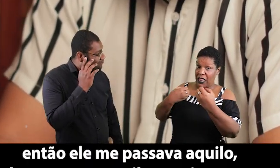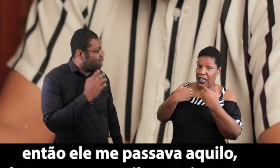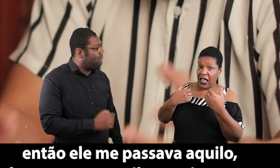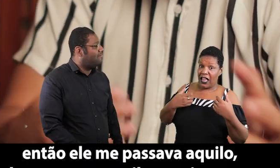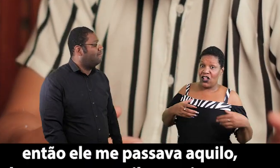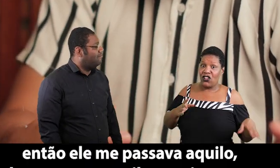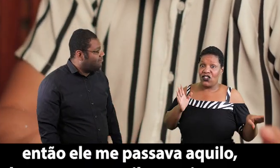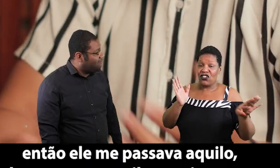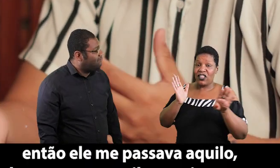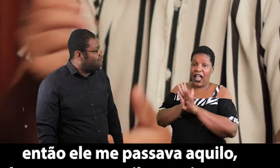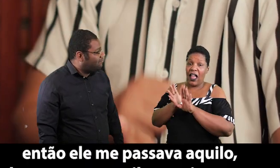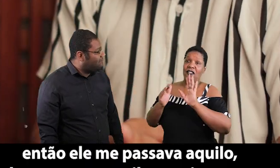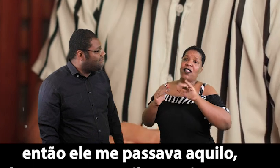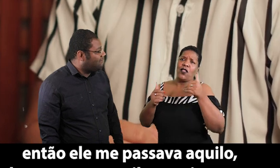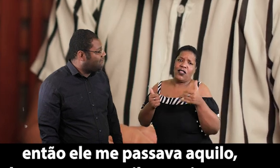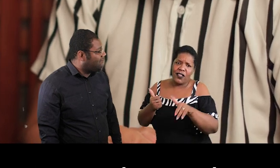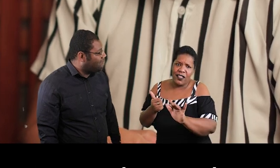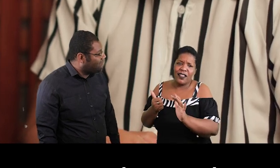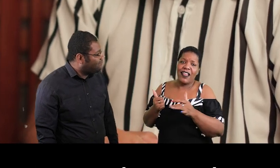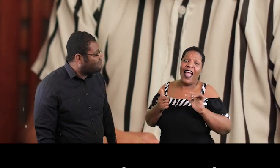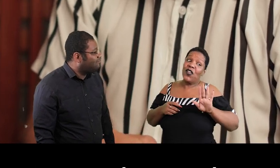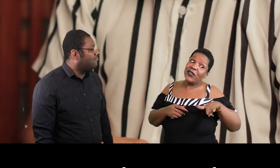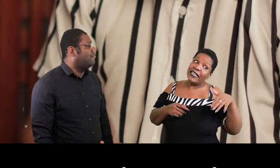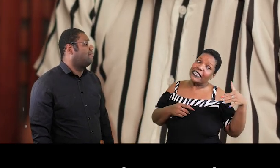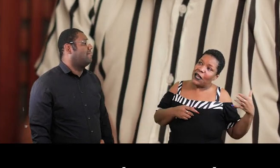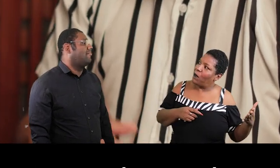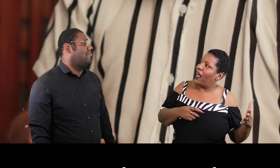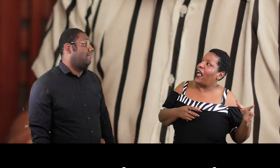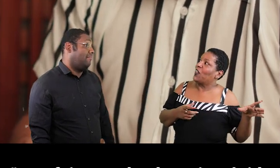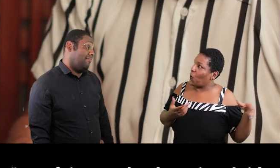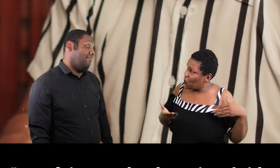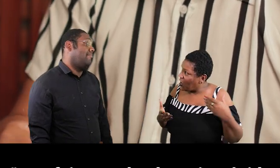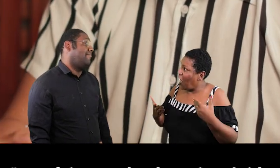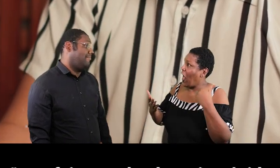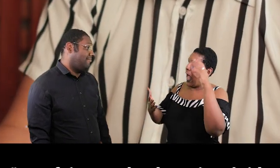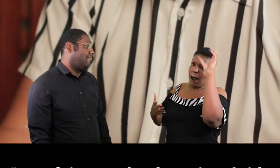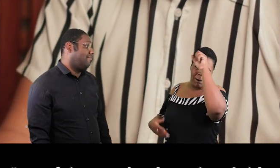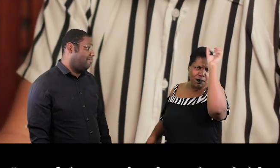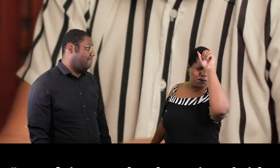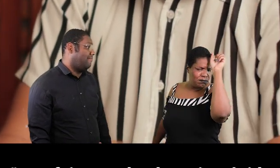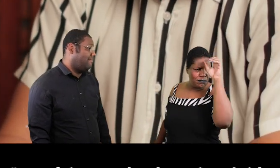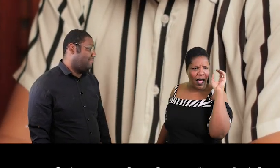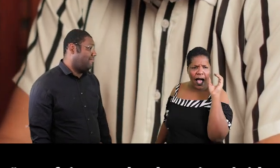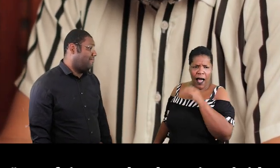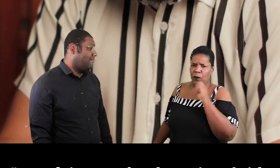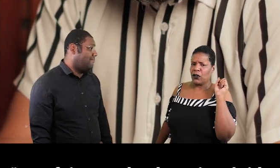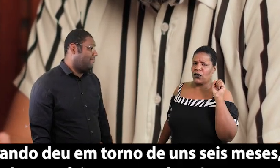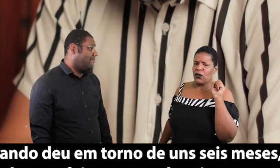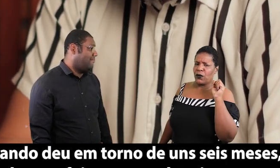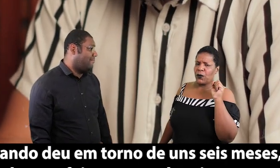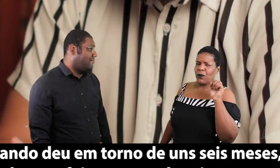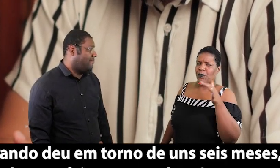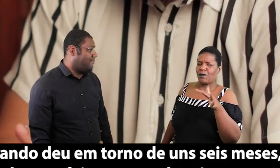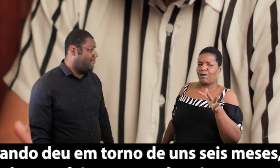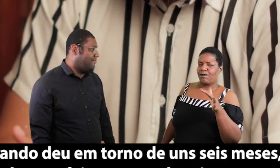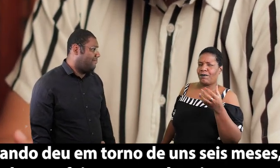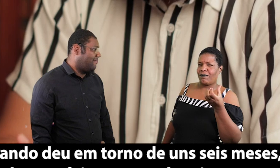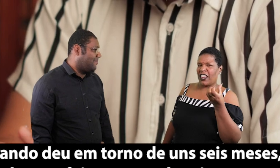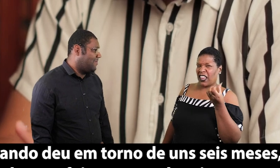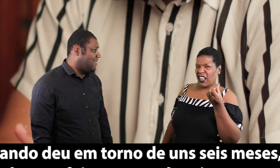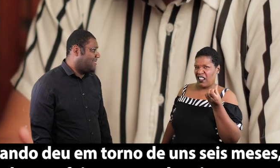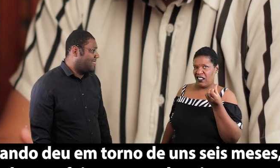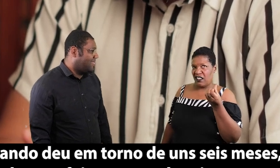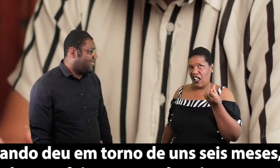aquilo, eu chegava com aquilo e mais um pouco que eu estudava separado. Entendi. Então eu fui aprendendo muito rápido. Quando deu em torno assim de uns